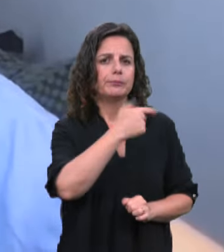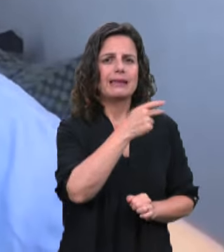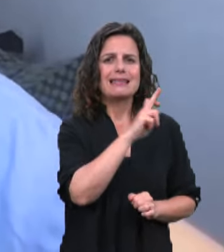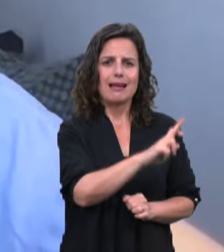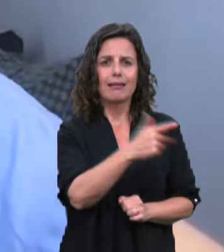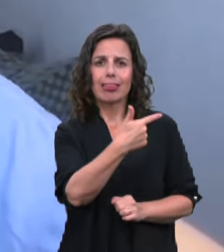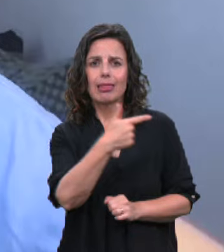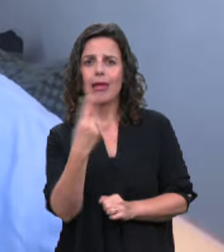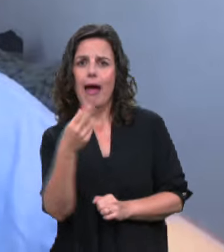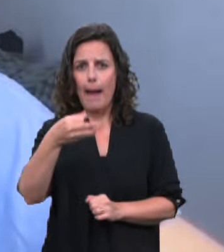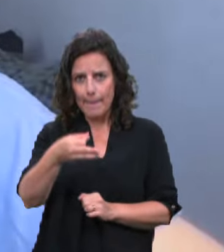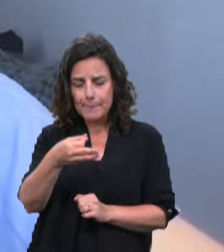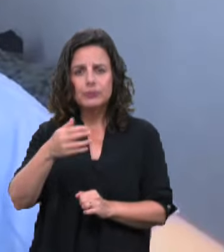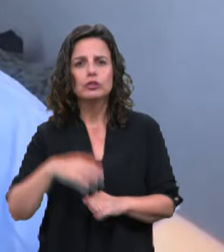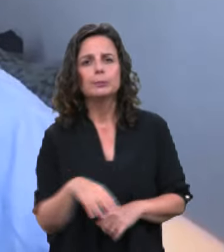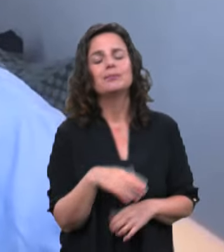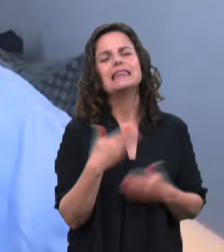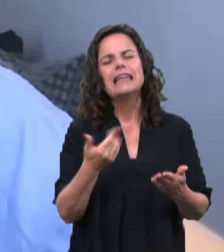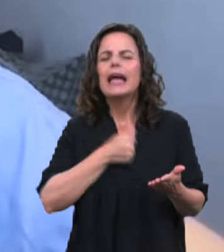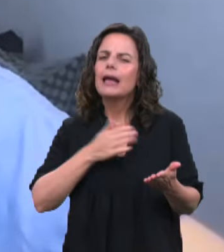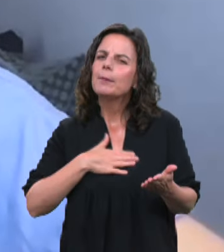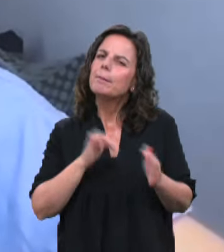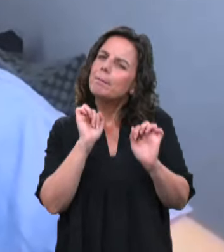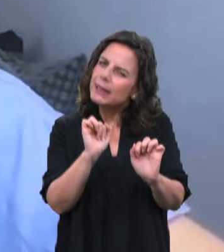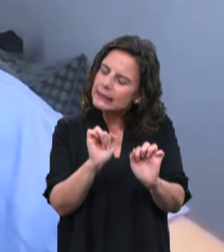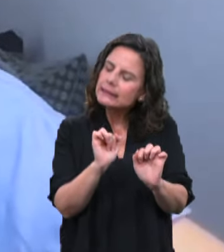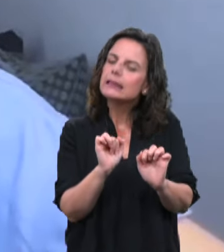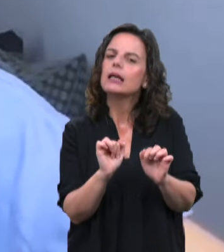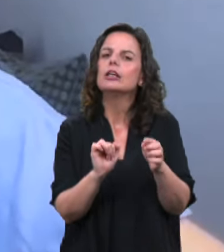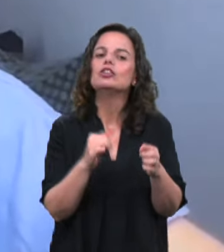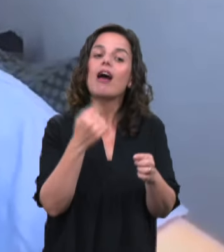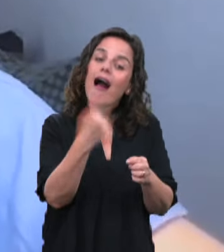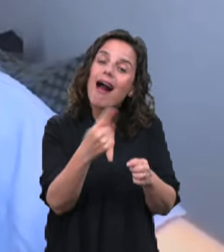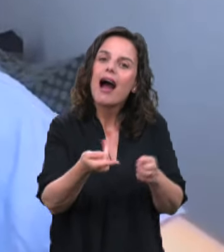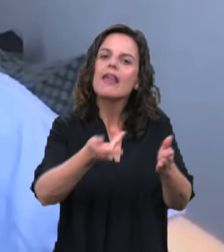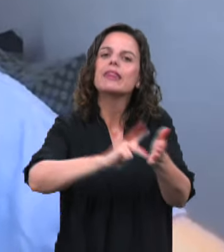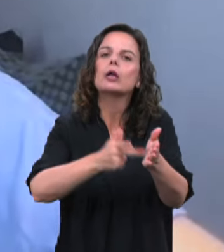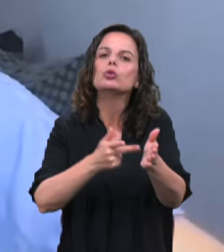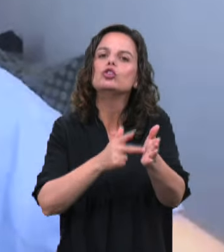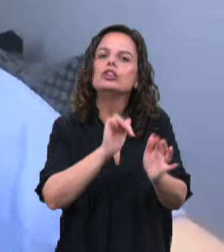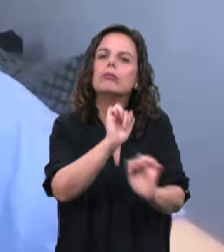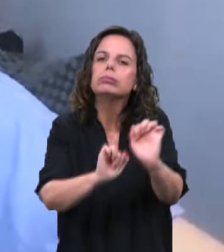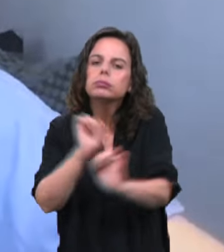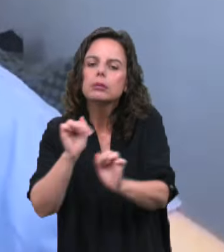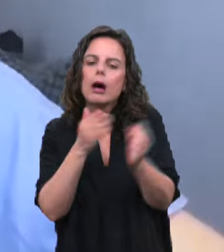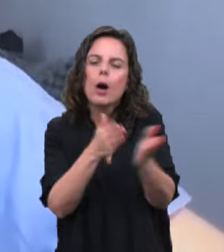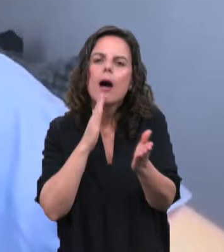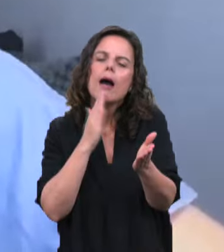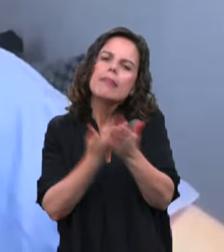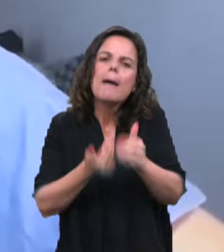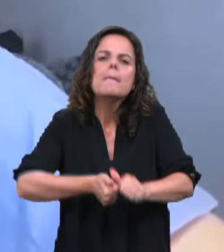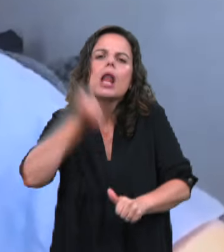startups, especificamente fintechs, ou seja, empresas de finanças que usam tecnologia para melhorar os